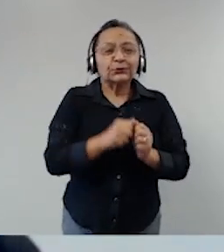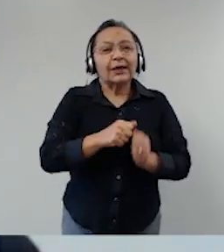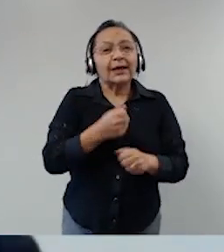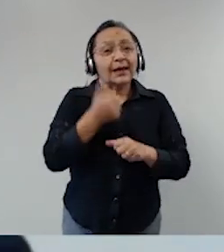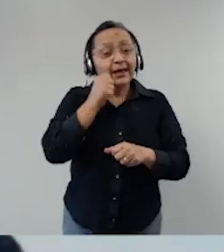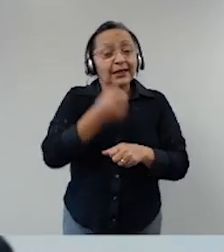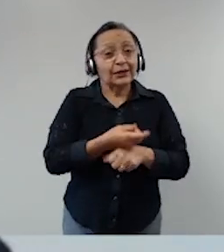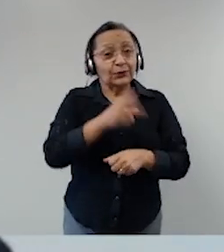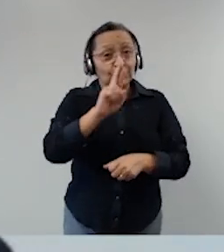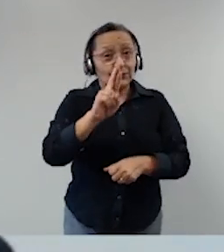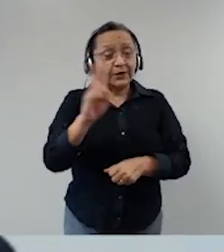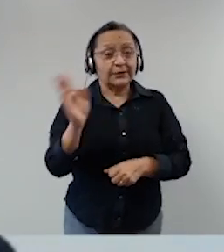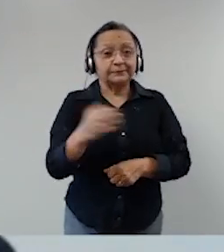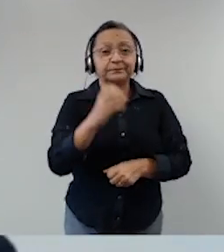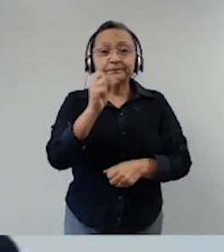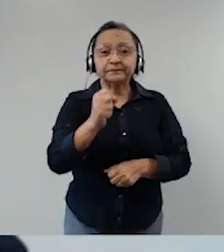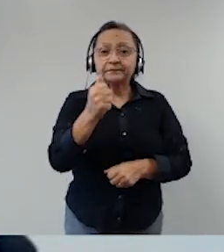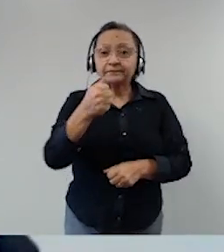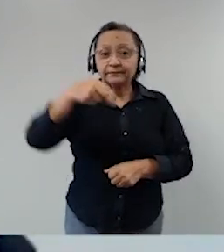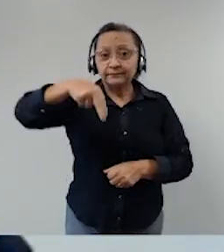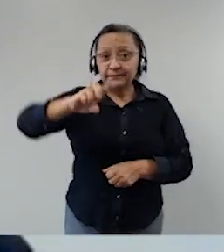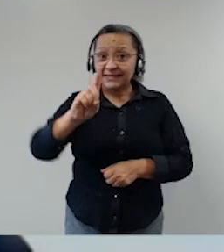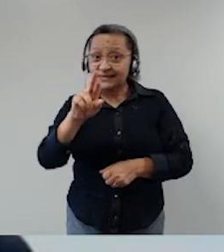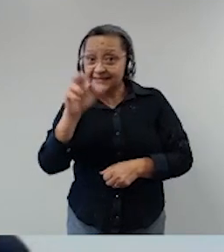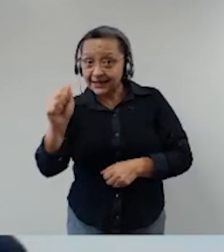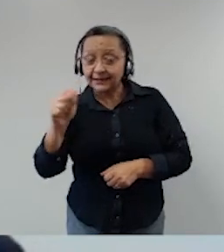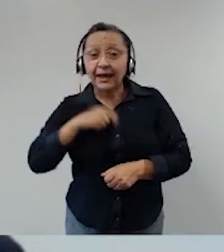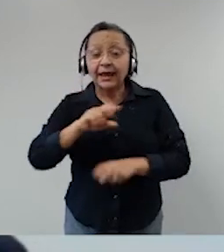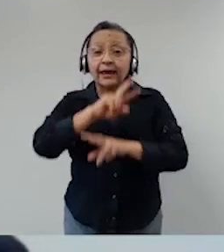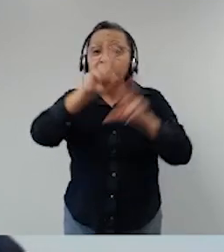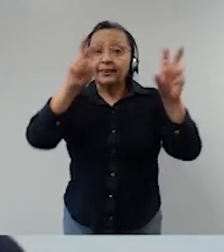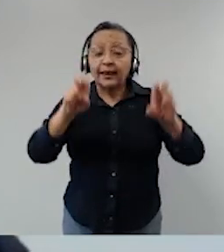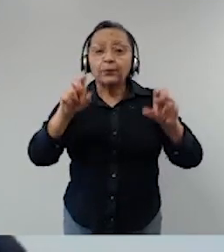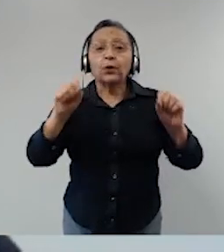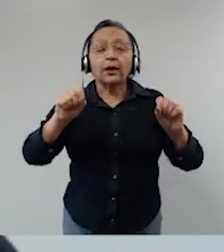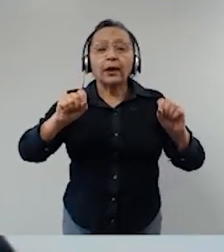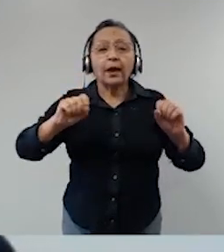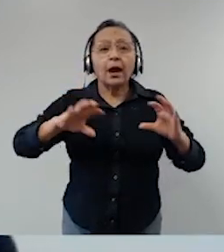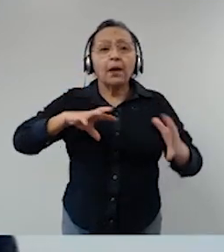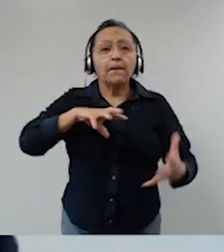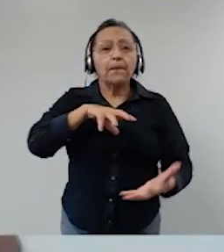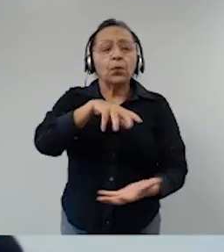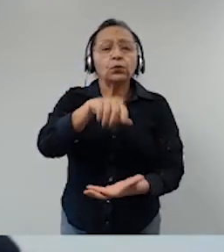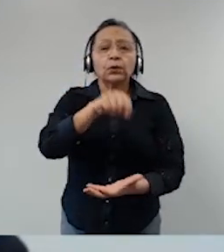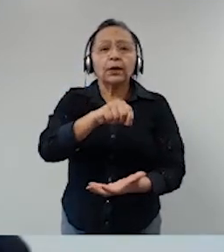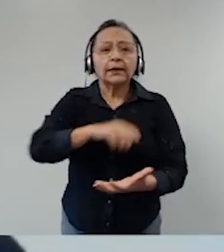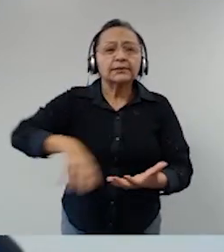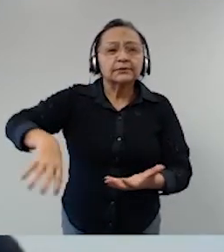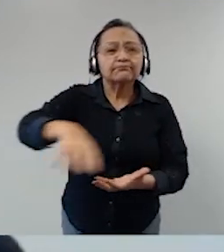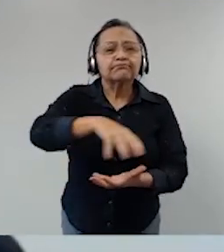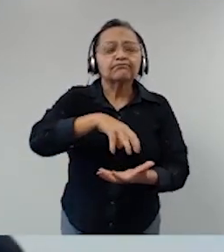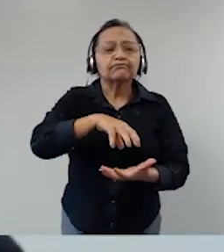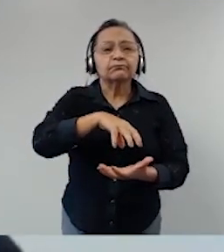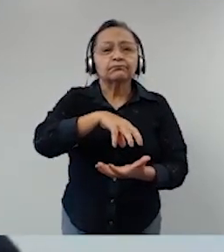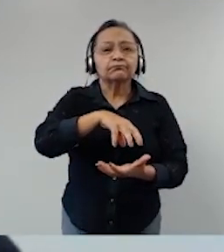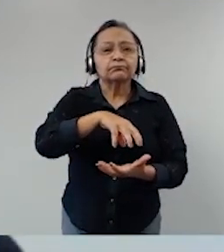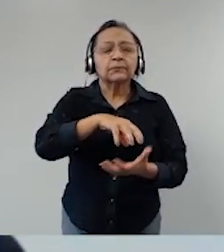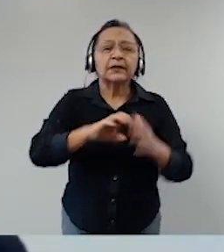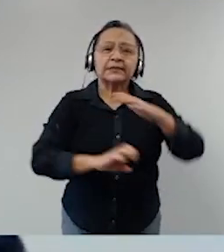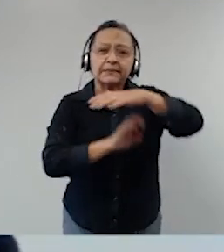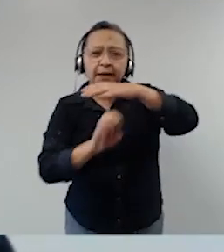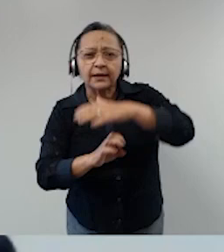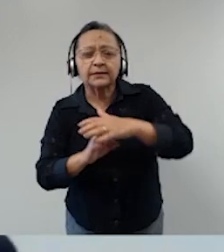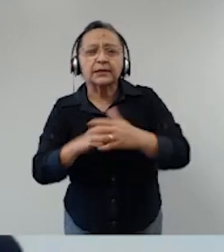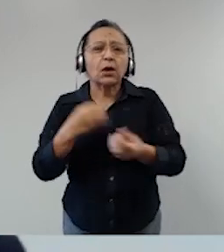que abordará o tema em relação ao mundo corporativo, né? O mundo corporativo pós-Covid,